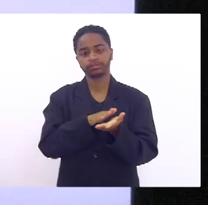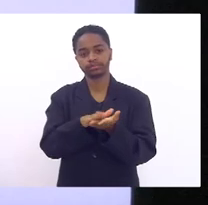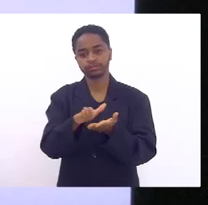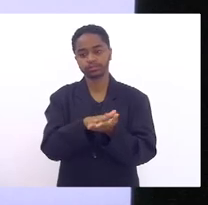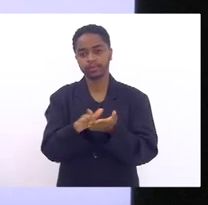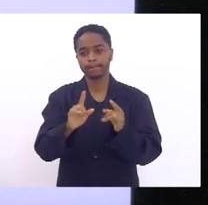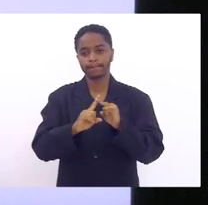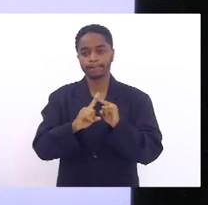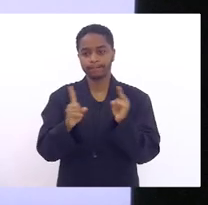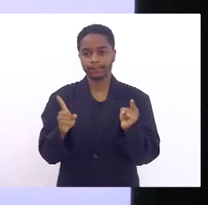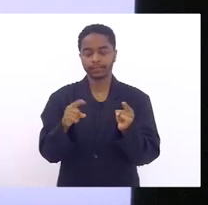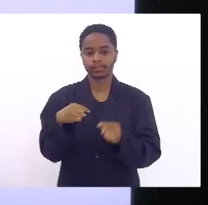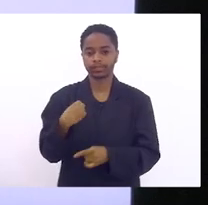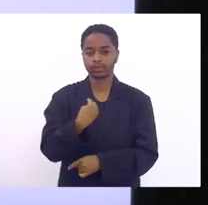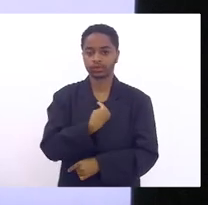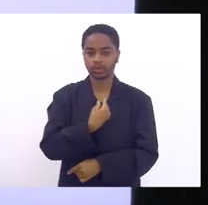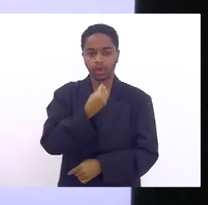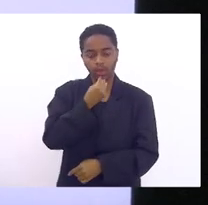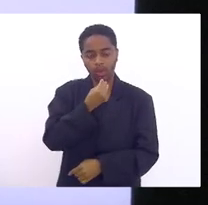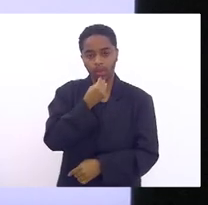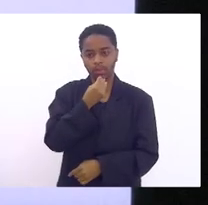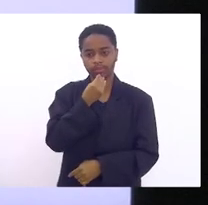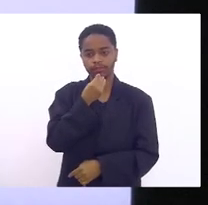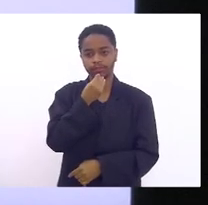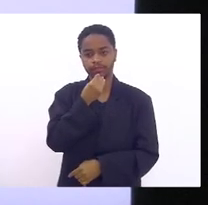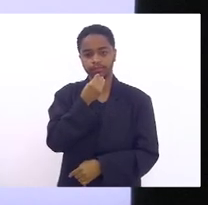que vamos evidentemente